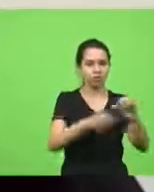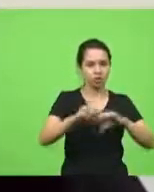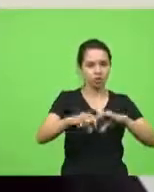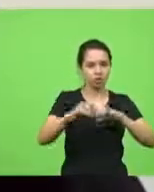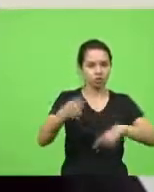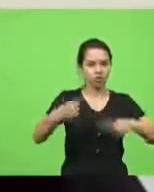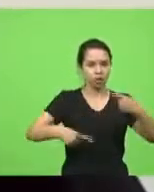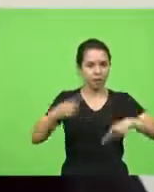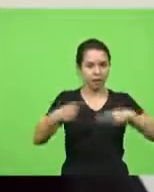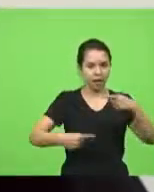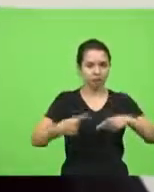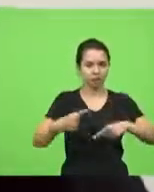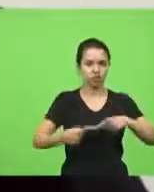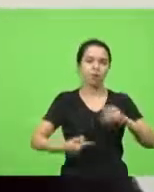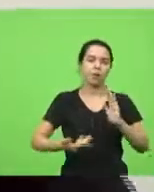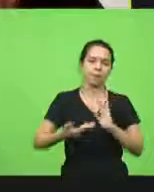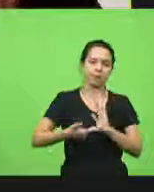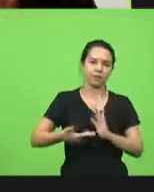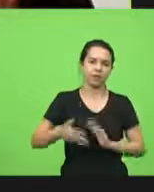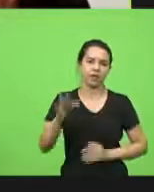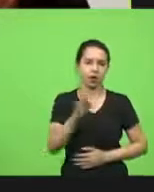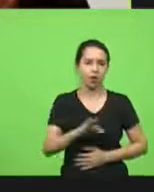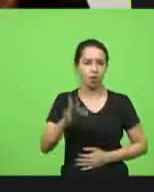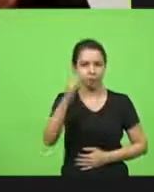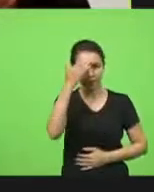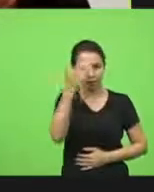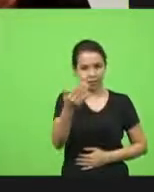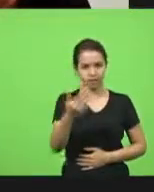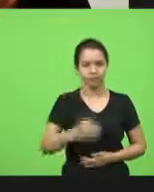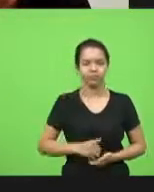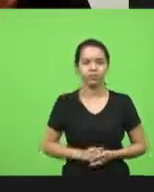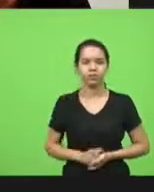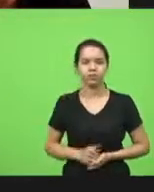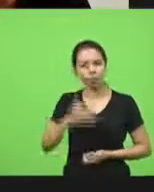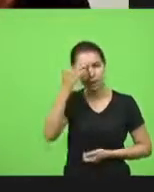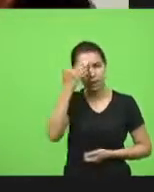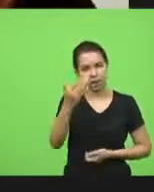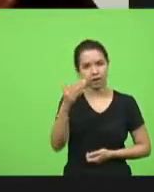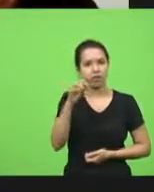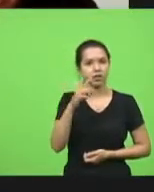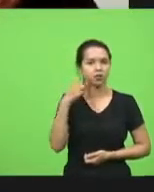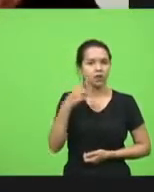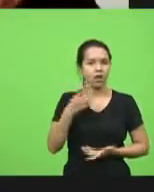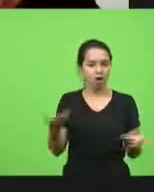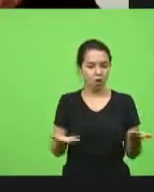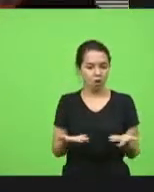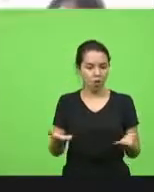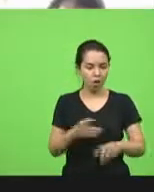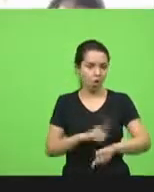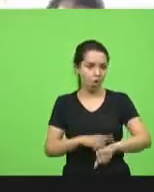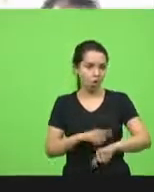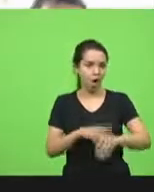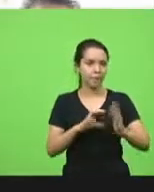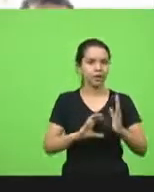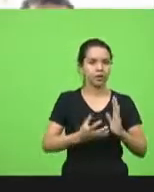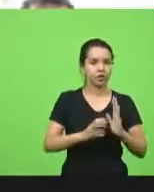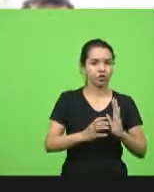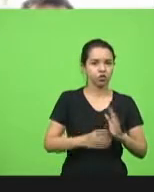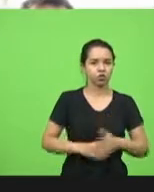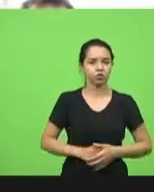Câmara Federal. Obrigada a todos. Obrigado, deputado. Entraremos agora no horário destinado aos partidos